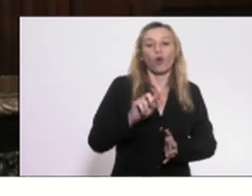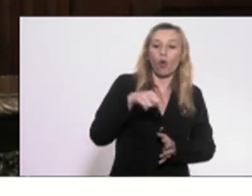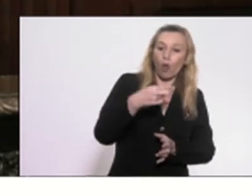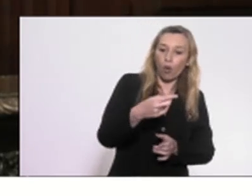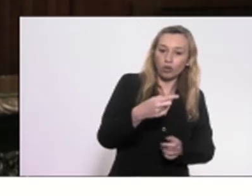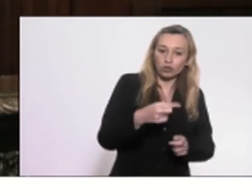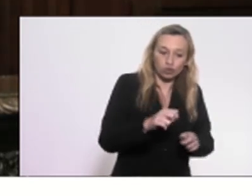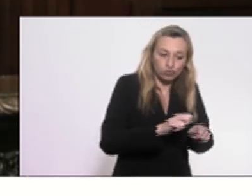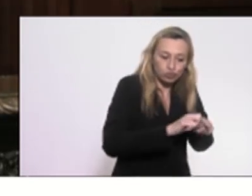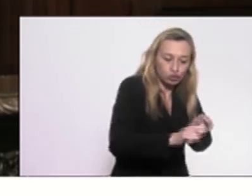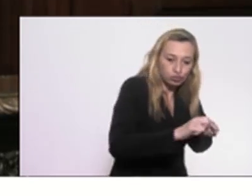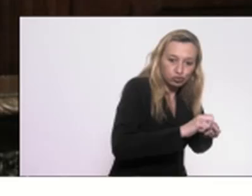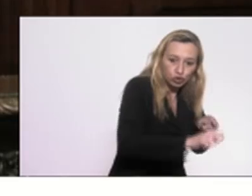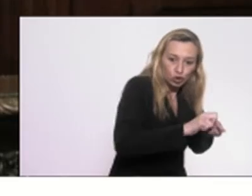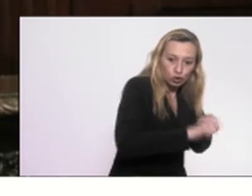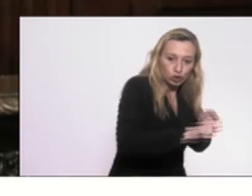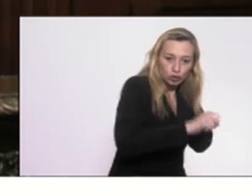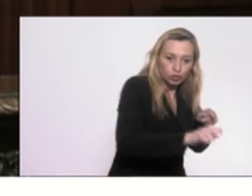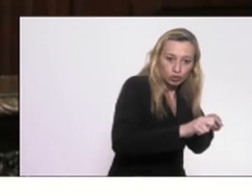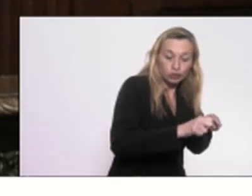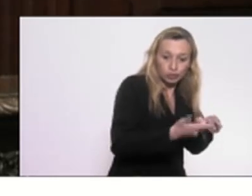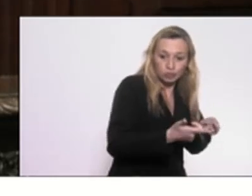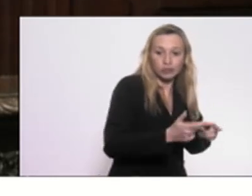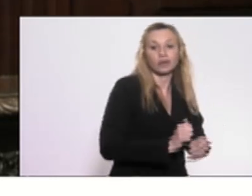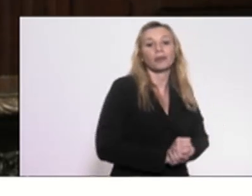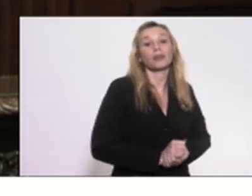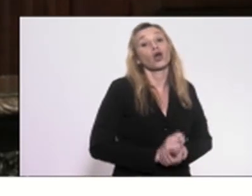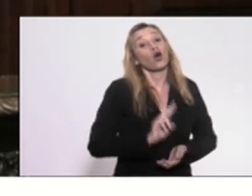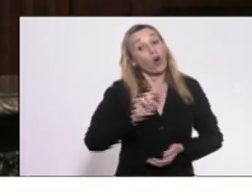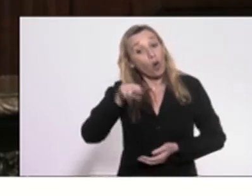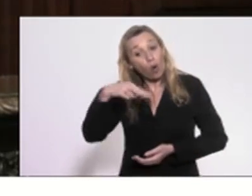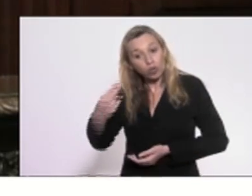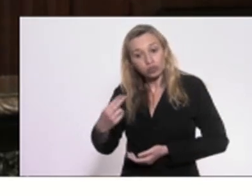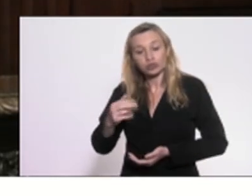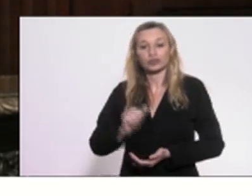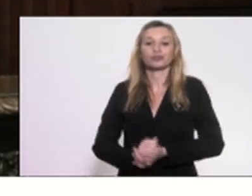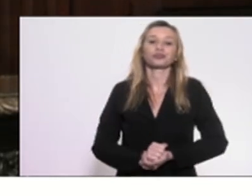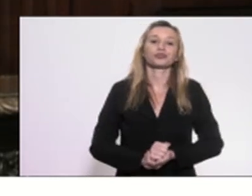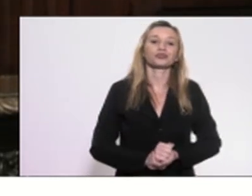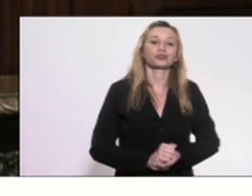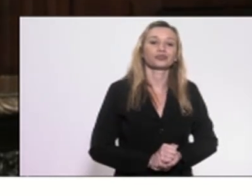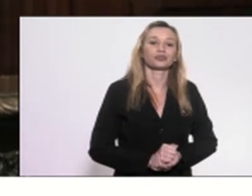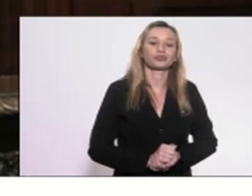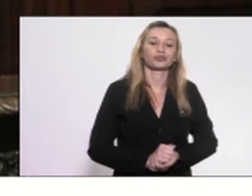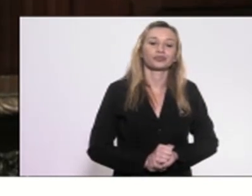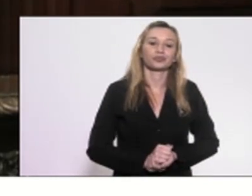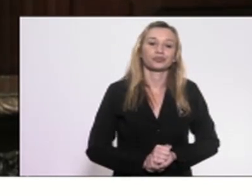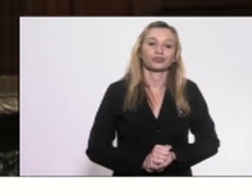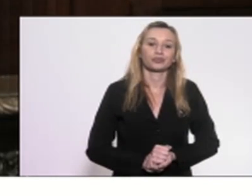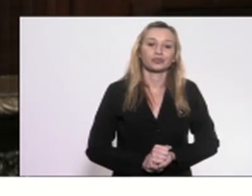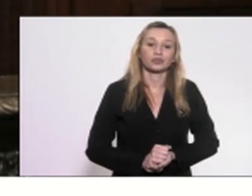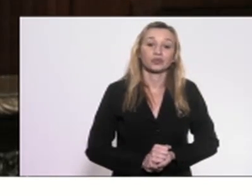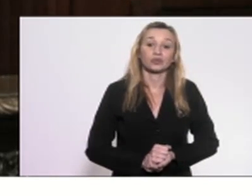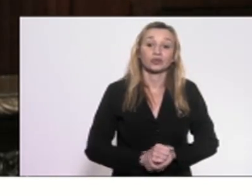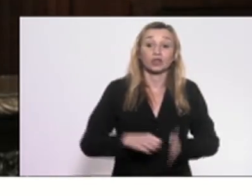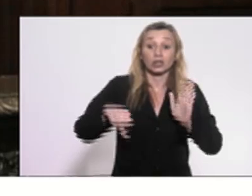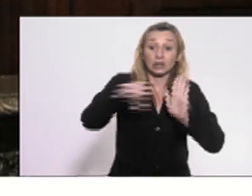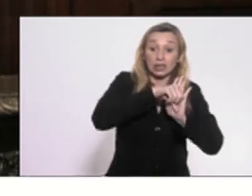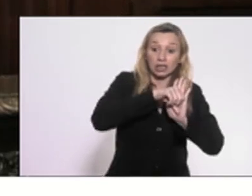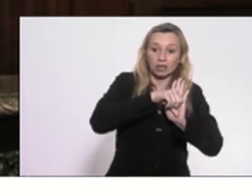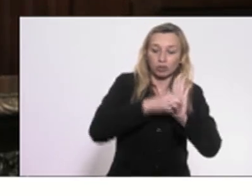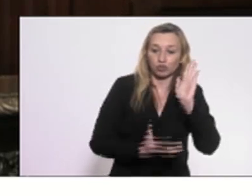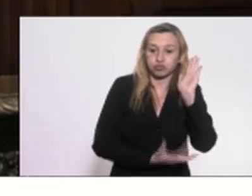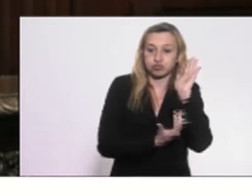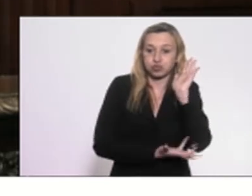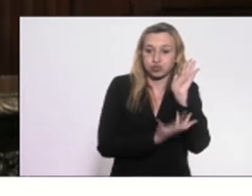determinada substância e se alastra. Outros são incêndios criminosos,